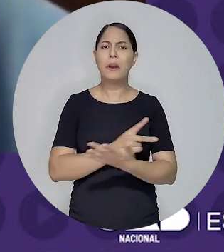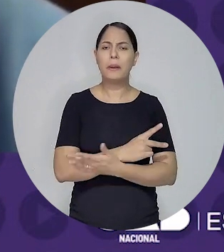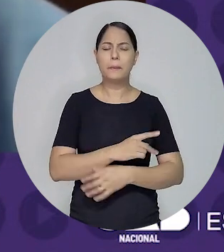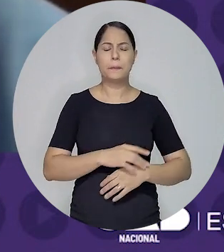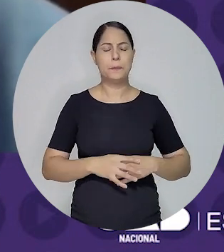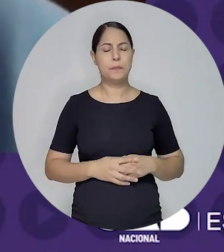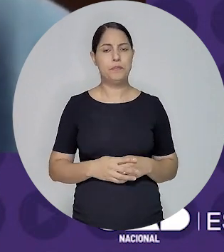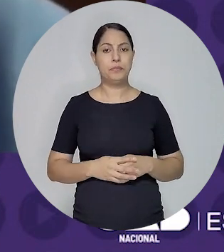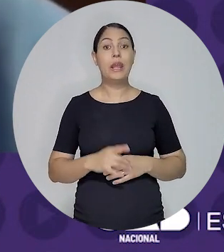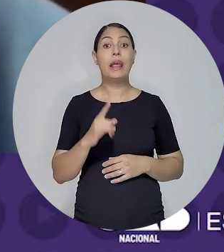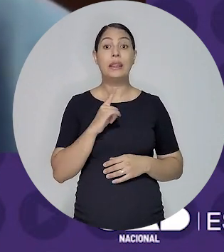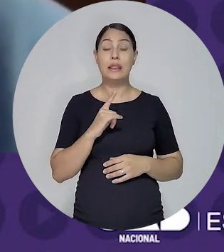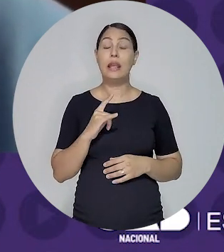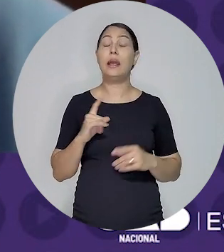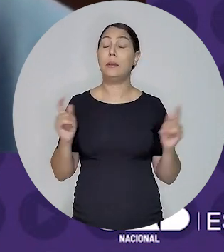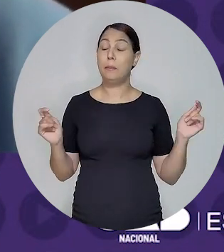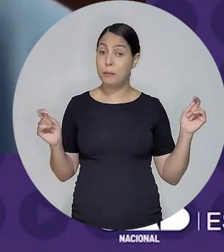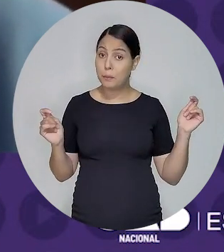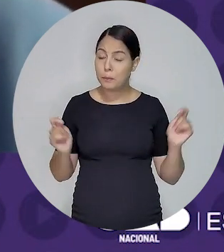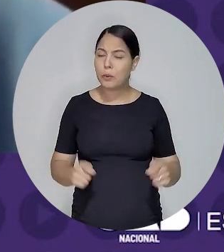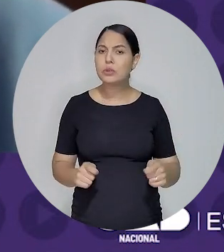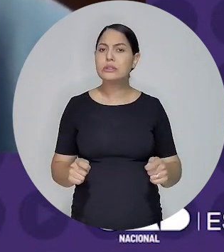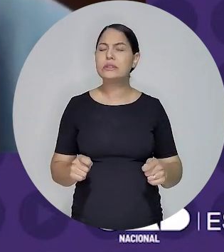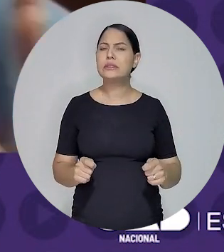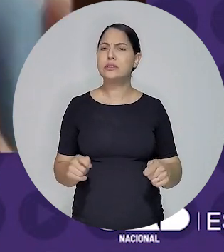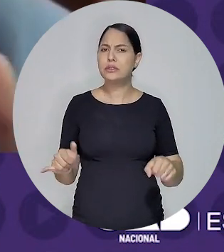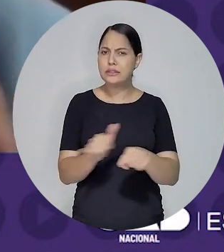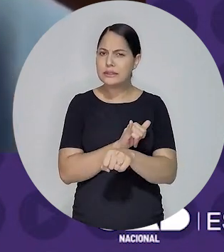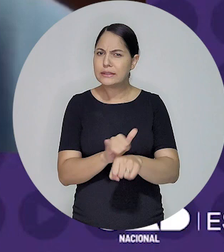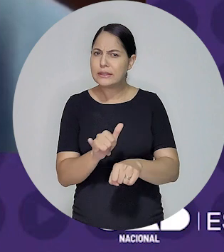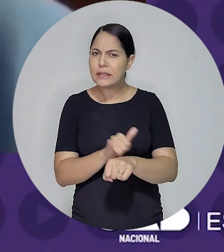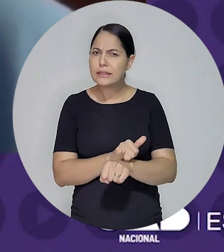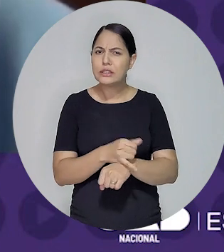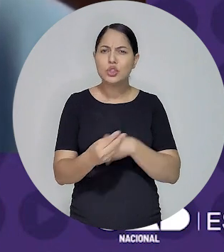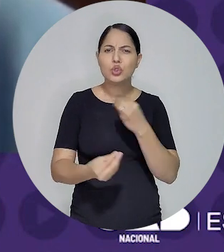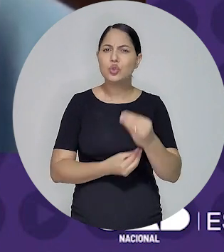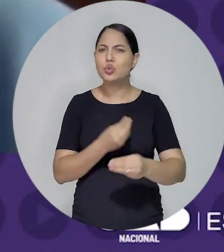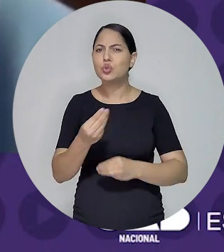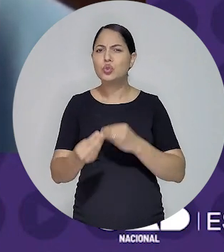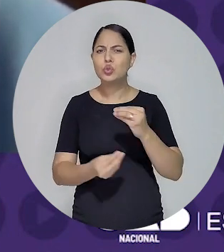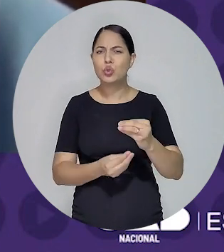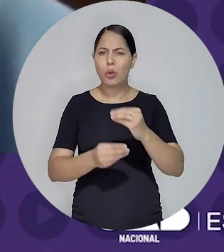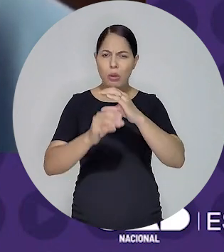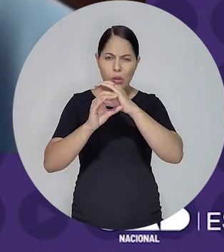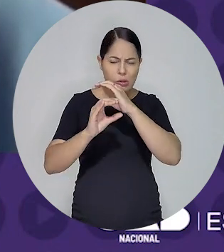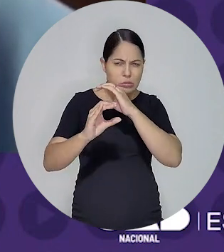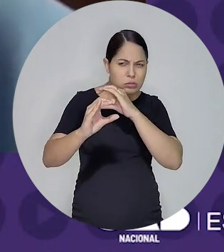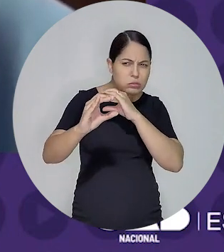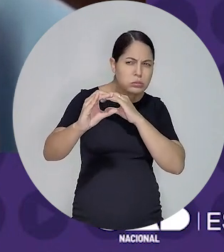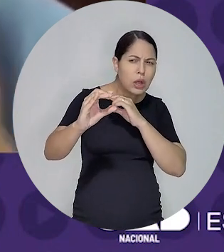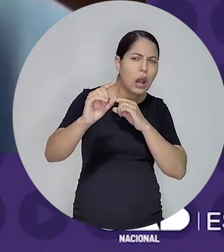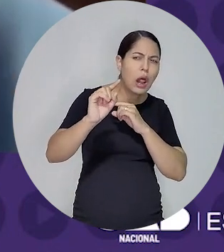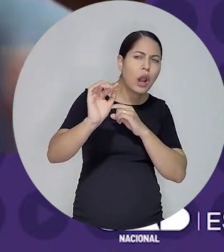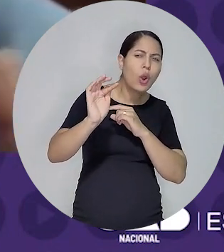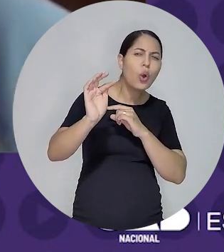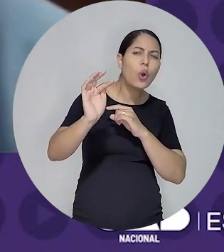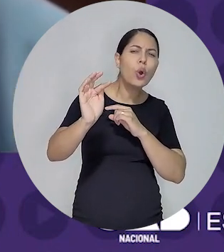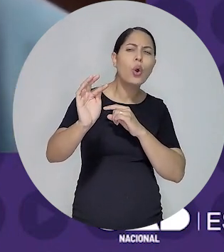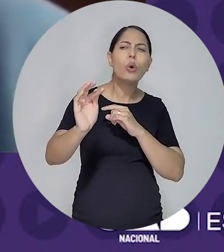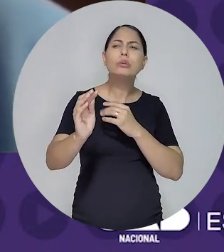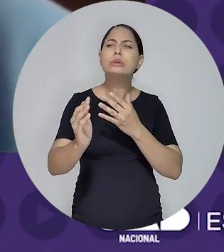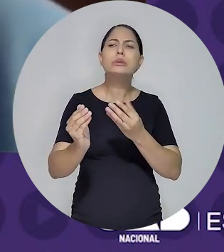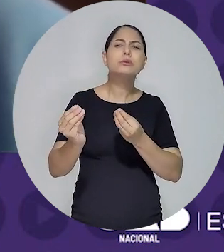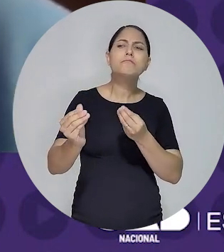nesse curso de pós-graduação algumas luzes, né, digamos, num final desse longo